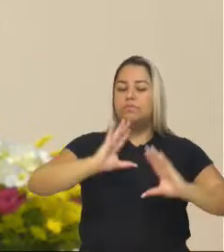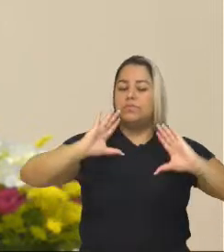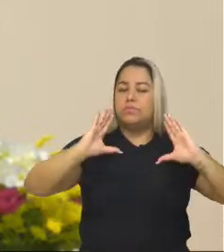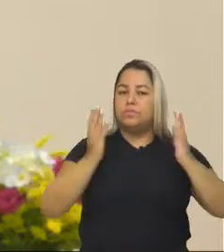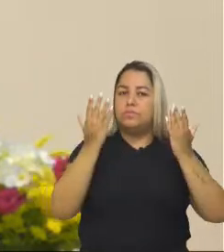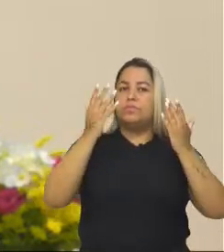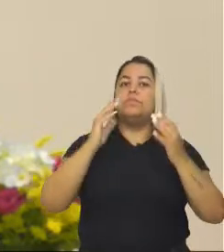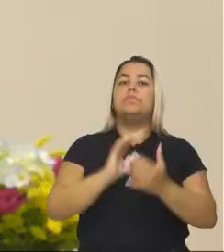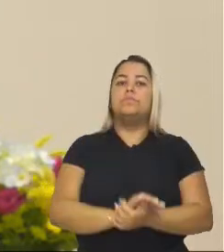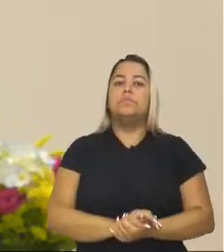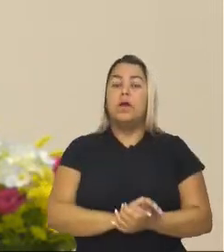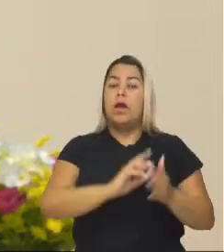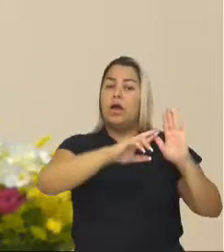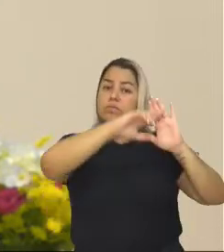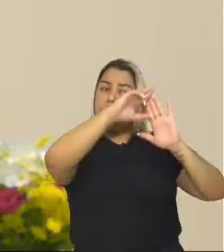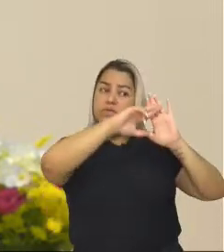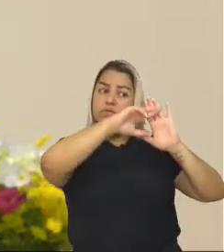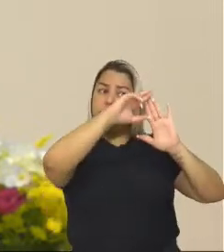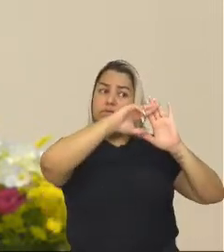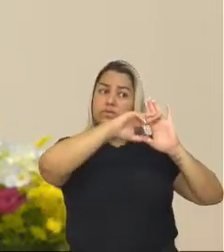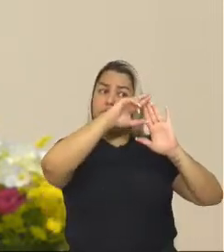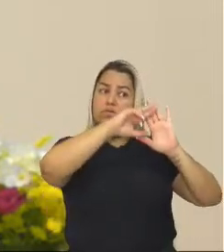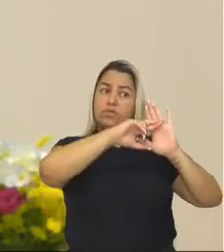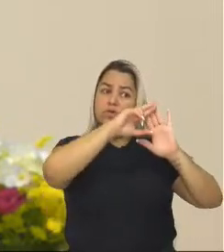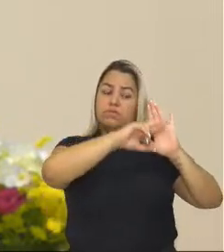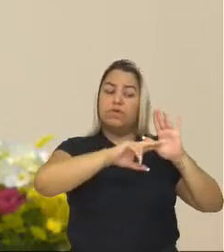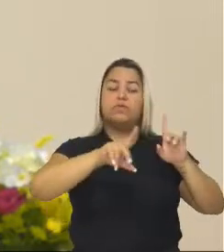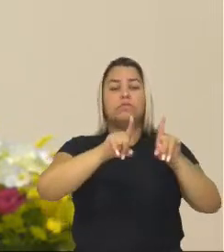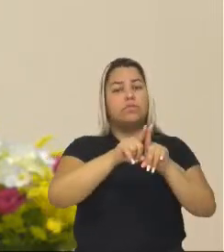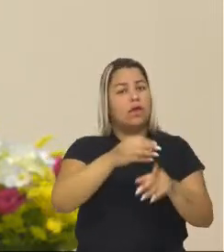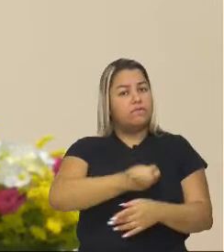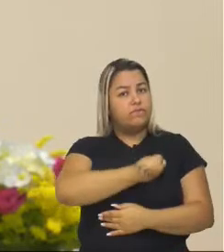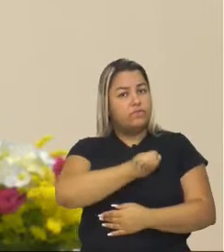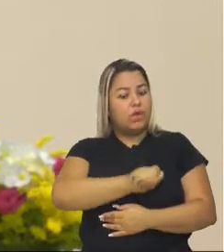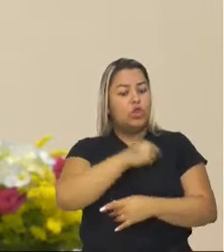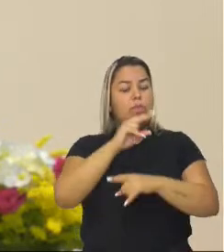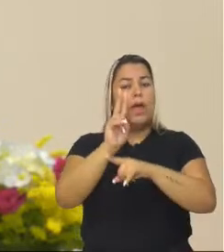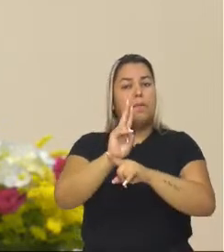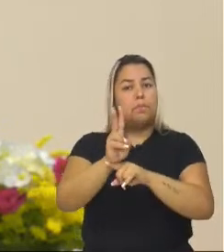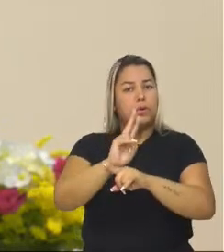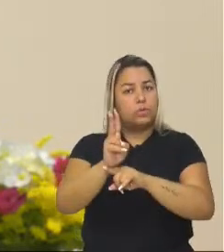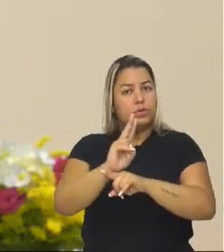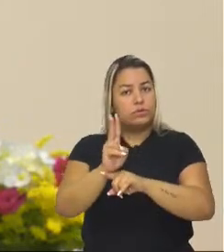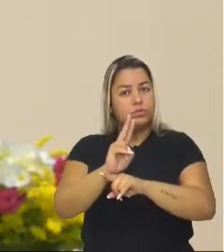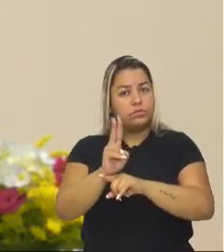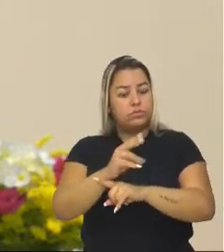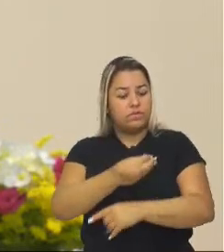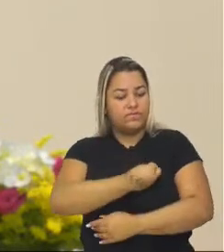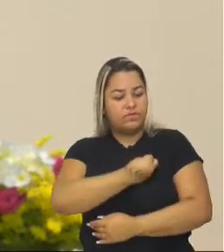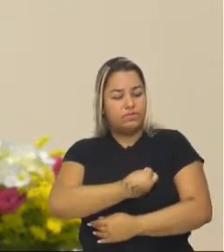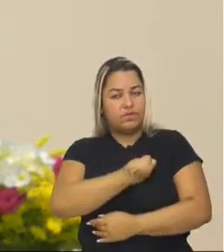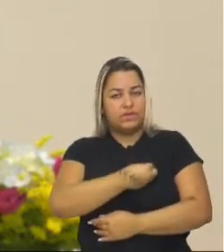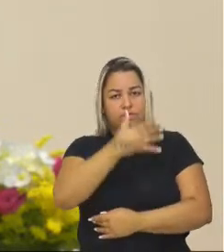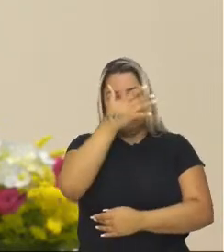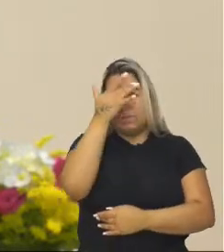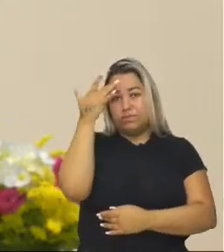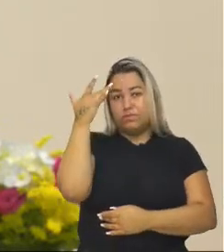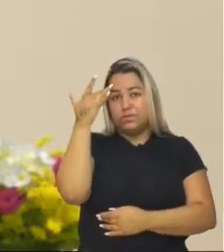uma resolução que vem na direção da vida e da proteção, né, da vida das pessoas